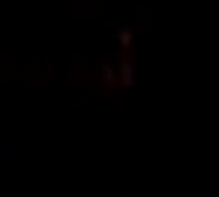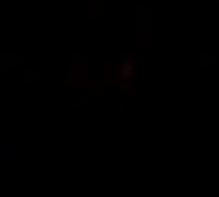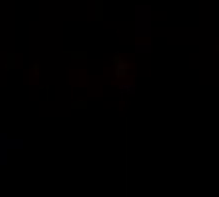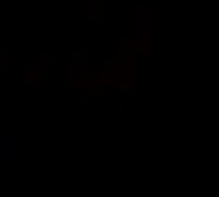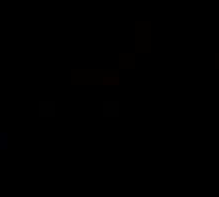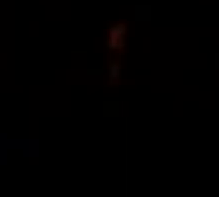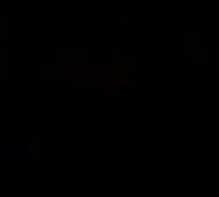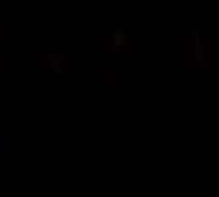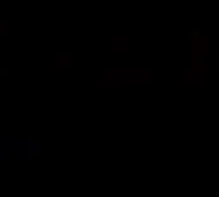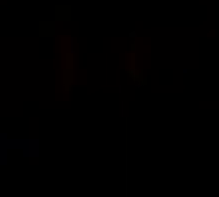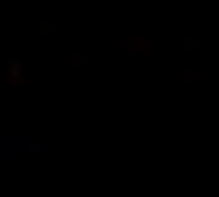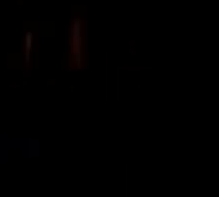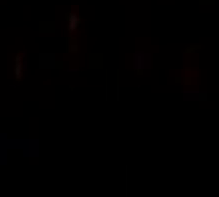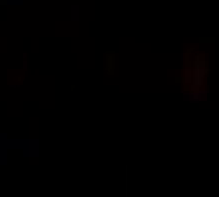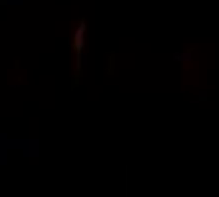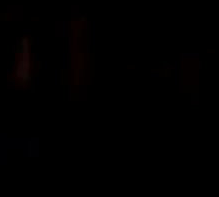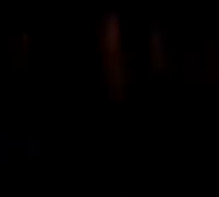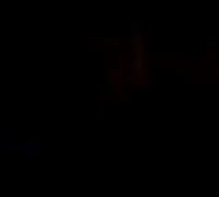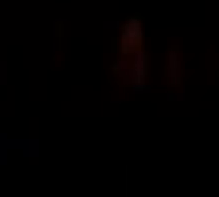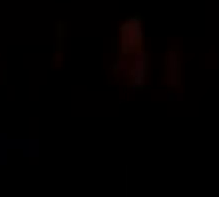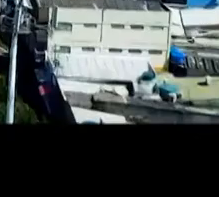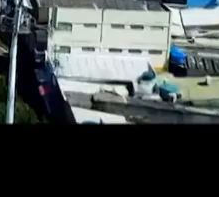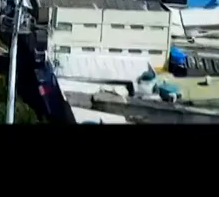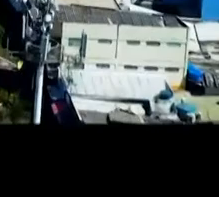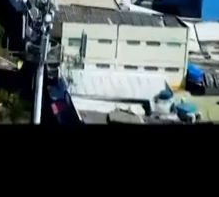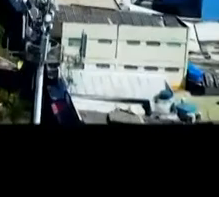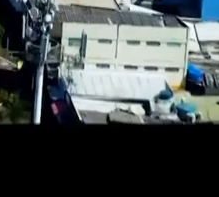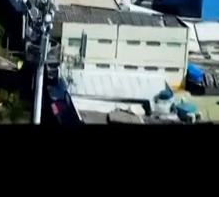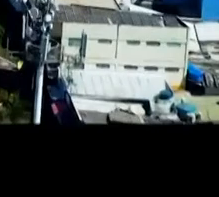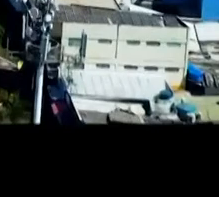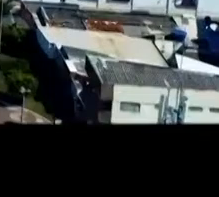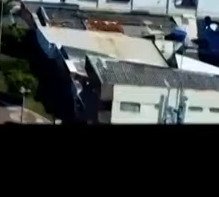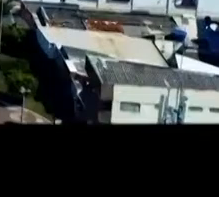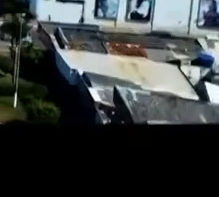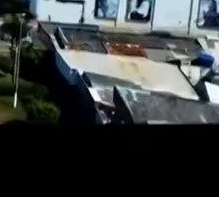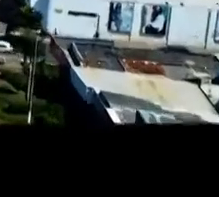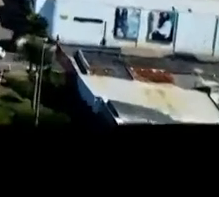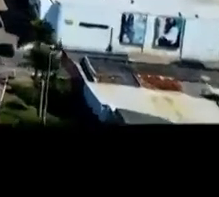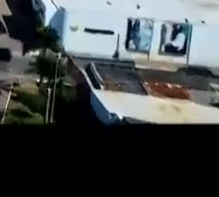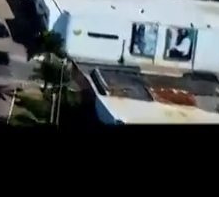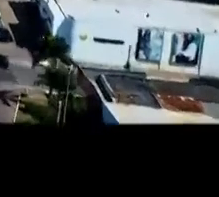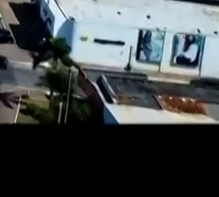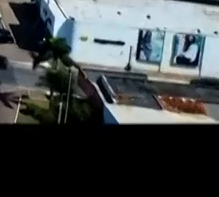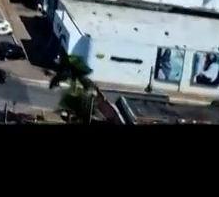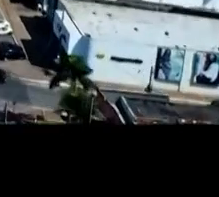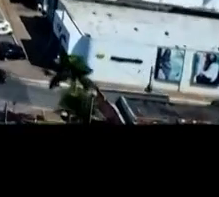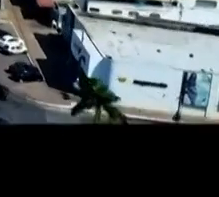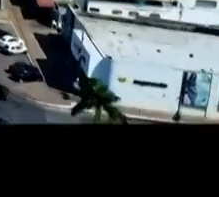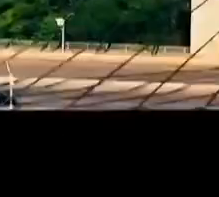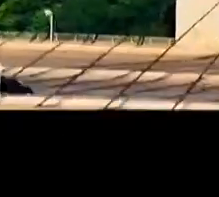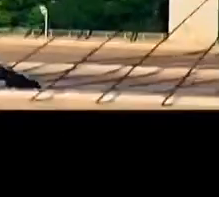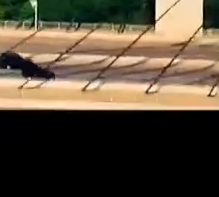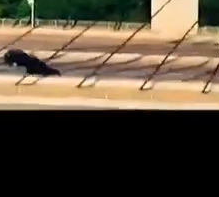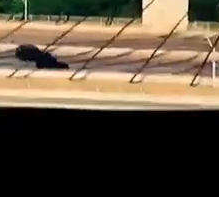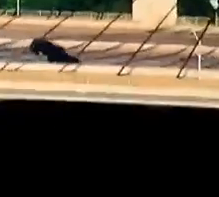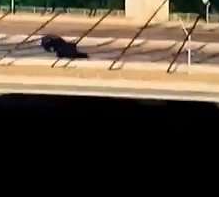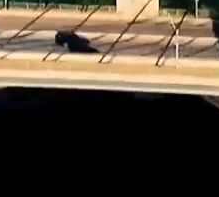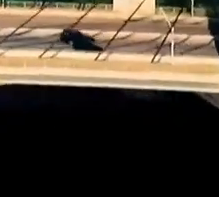Ouve, pois, nossas juras solenes, e fazemos em paz